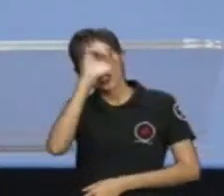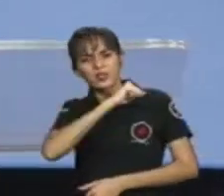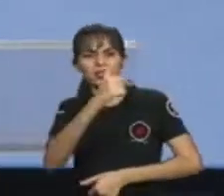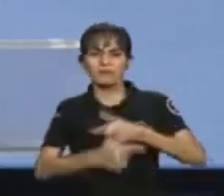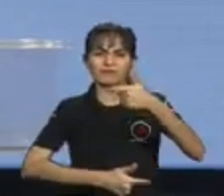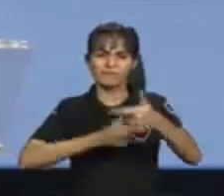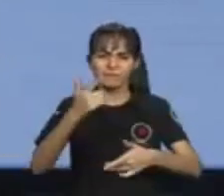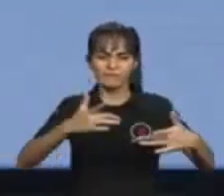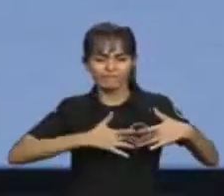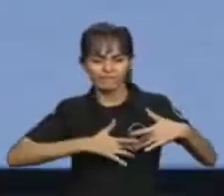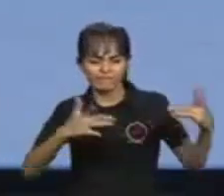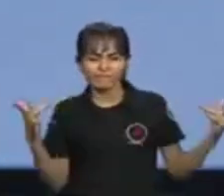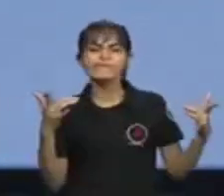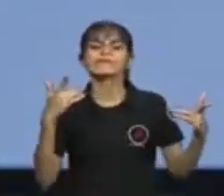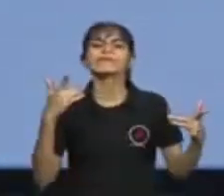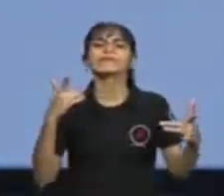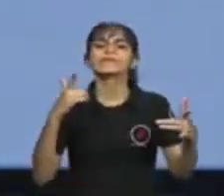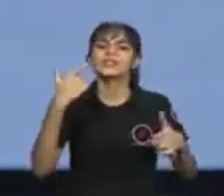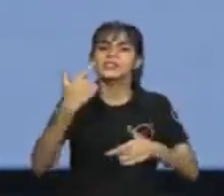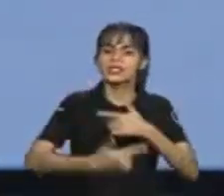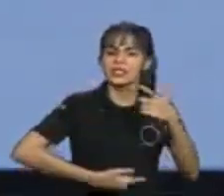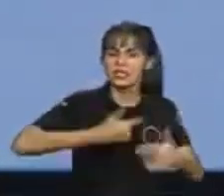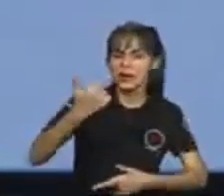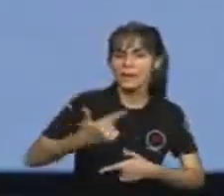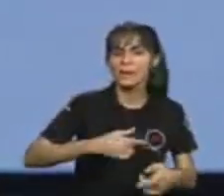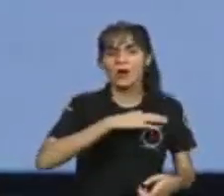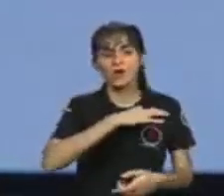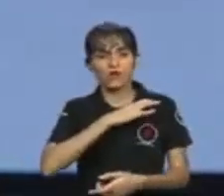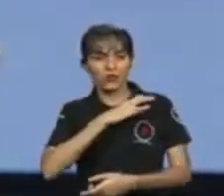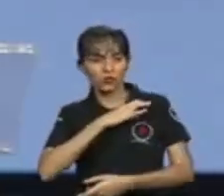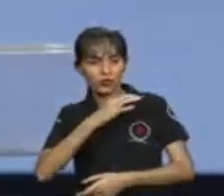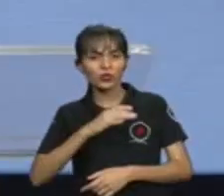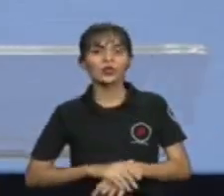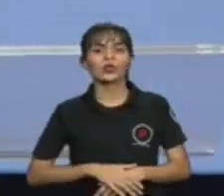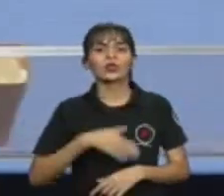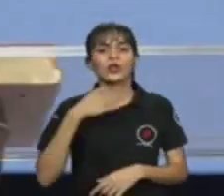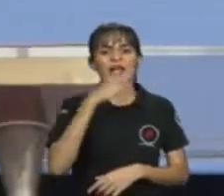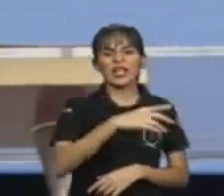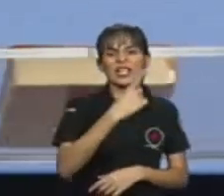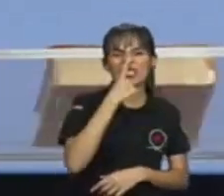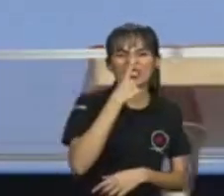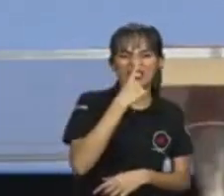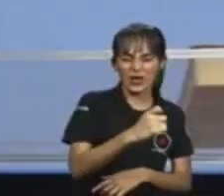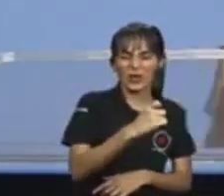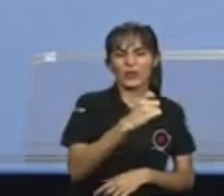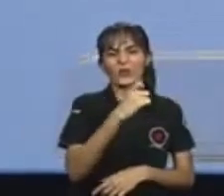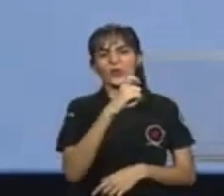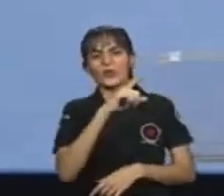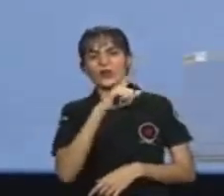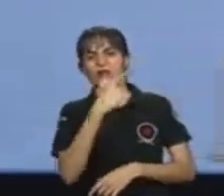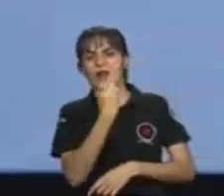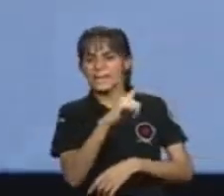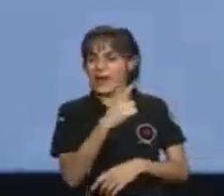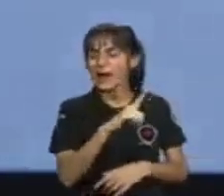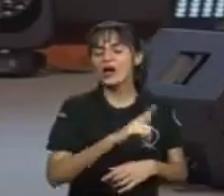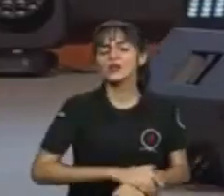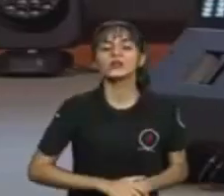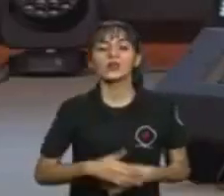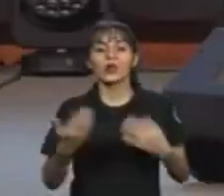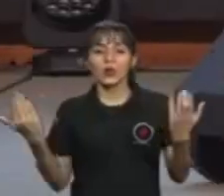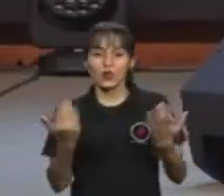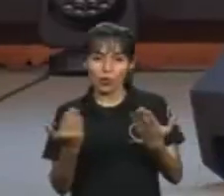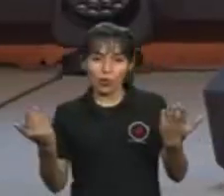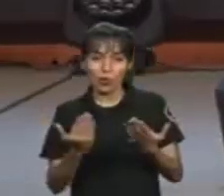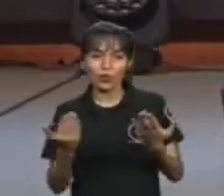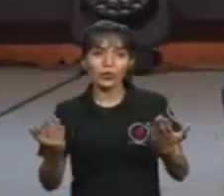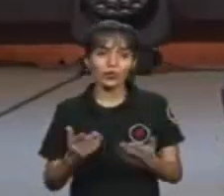me doar, a fazer trabalhos voluntários, a ir para o lixão de Gramacho e hoje poder ser a presidente do